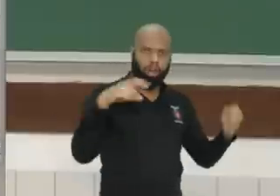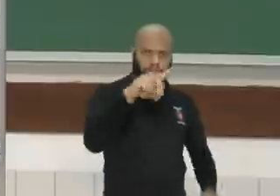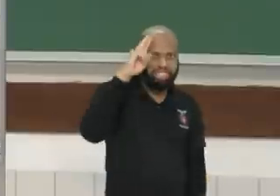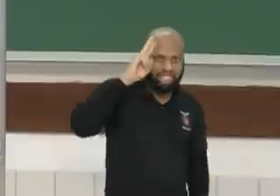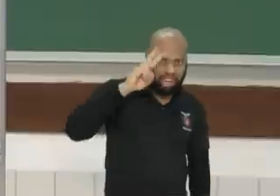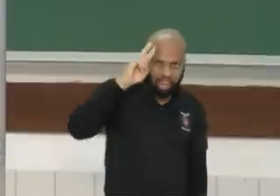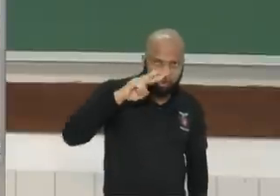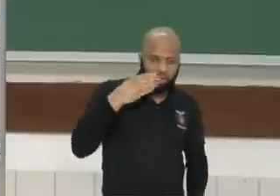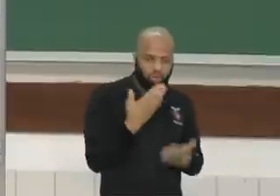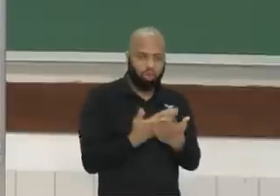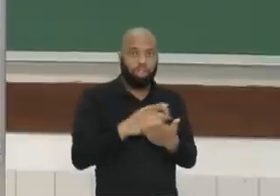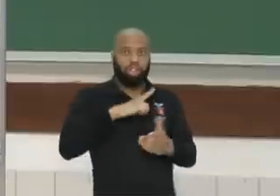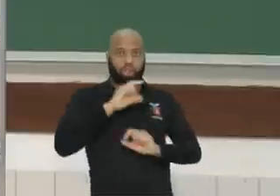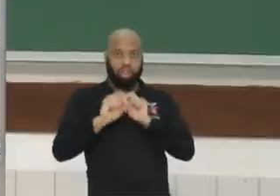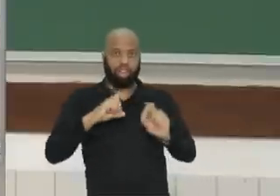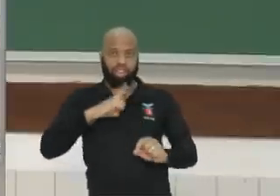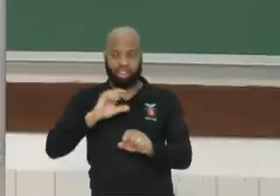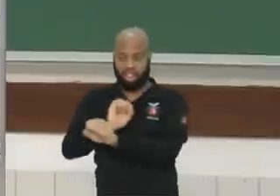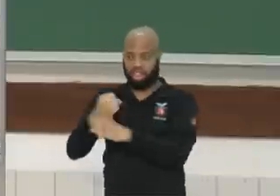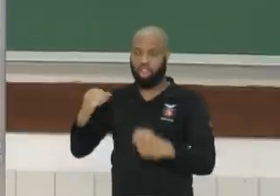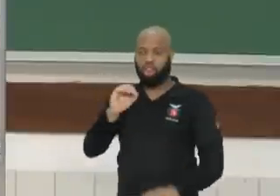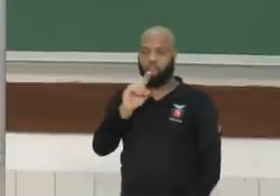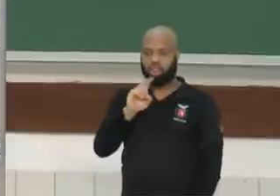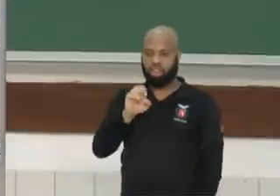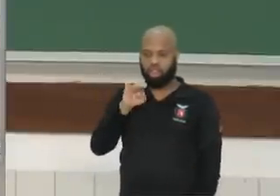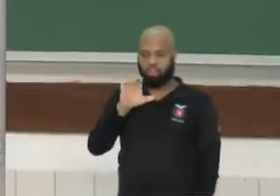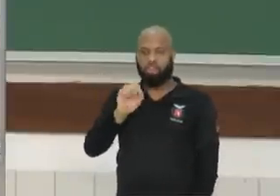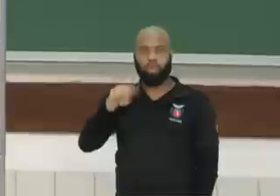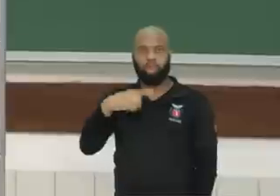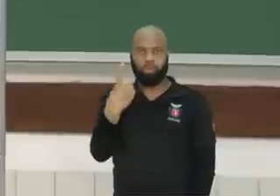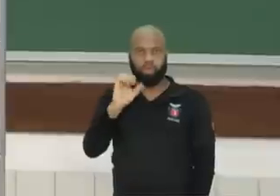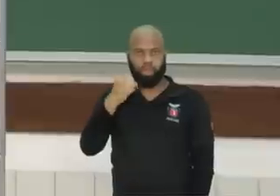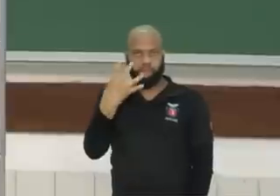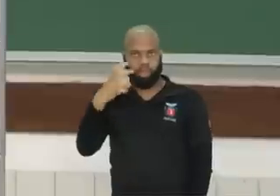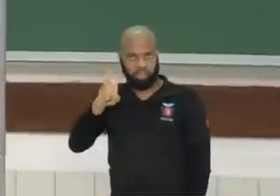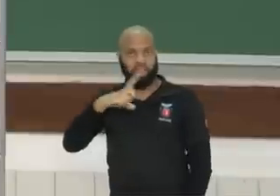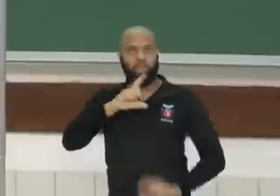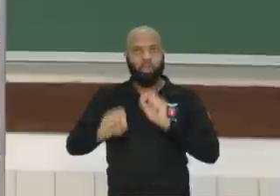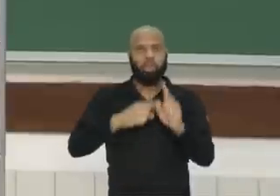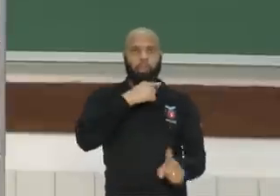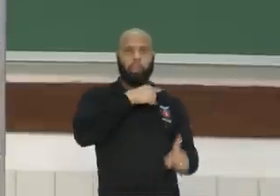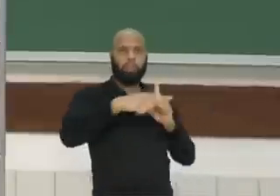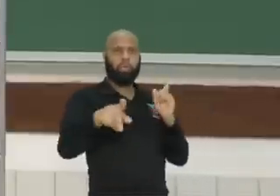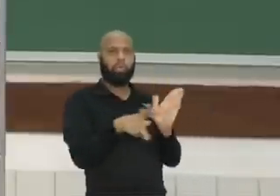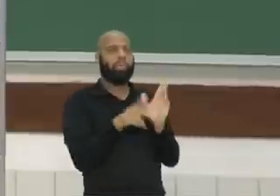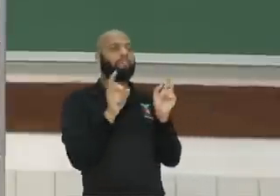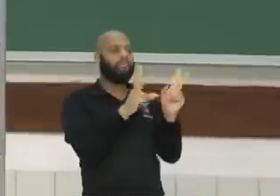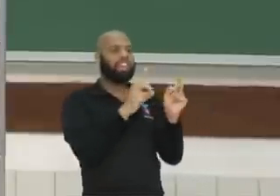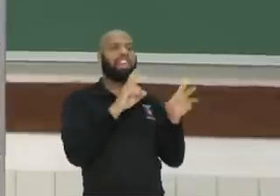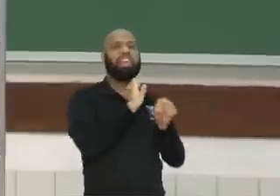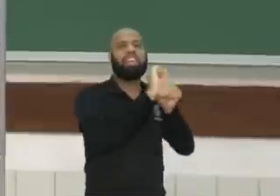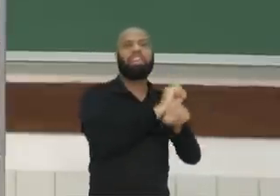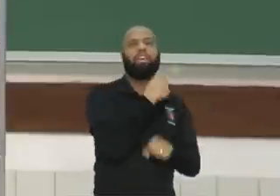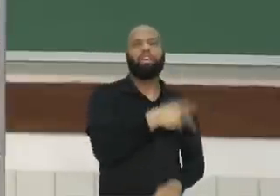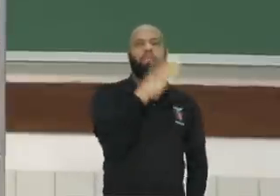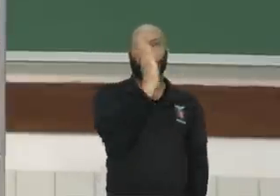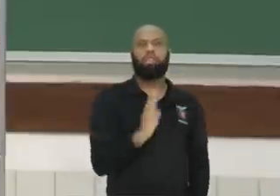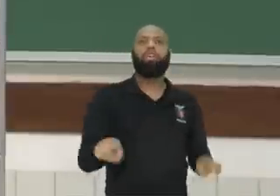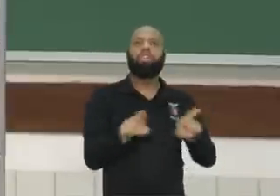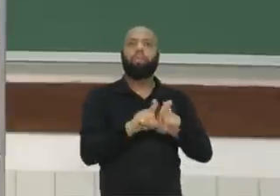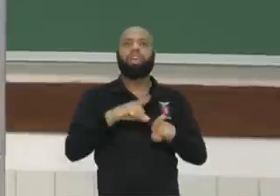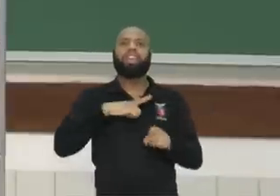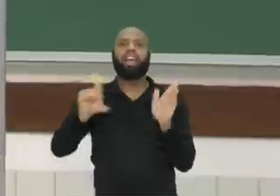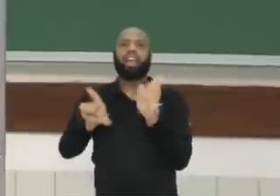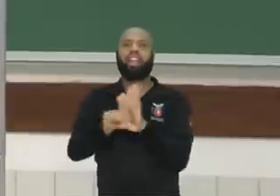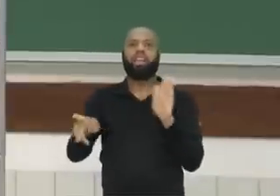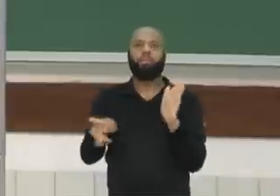gente? Nós vamos ter a Lei Eusébio de Queiroz, de 1845, aquela que proibiu o tráfico de escravos para o Brasil. Nós vamos ter a Lei